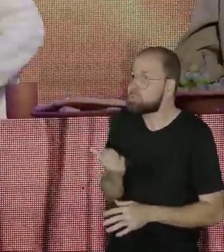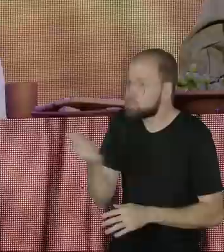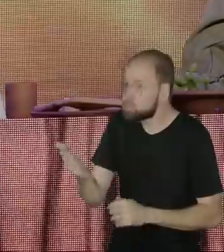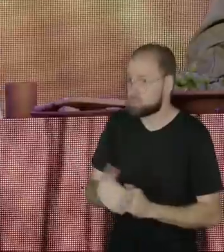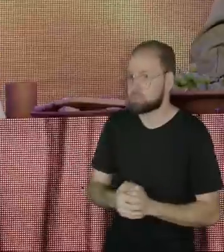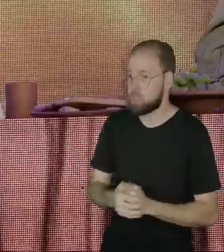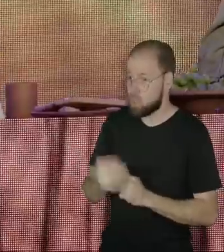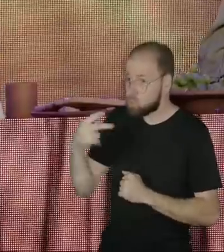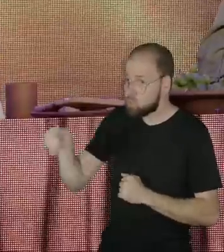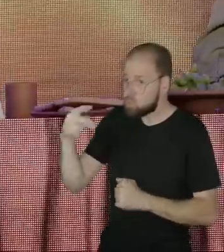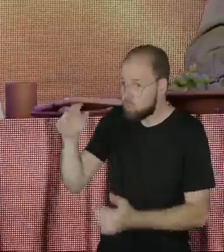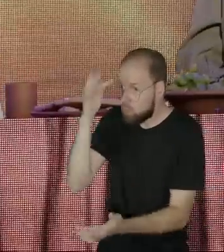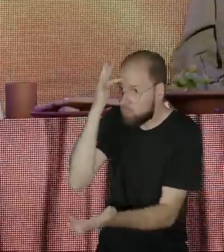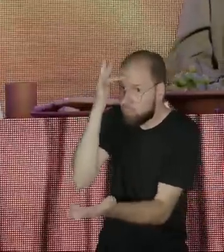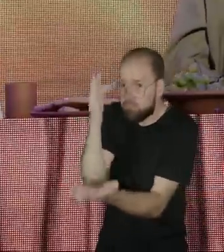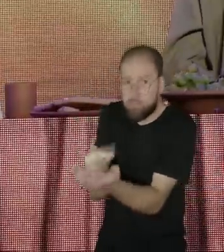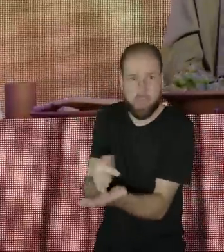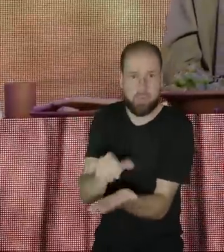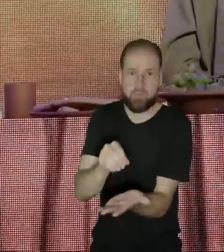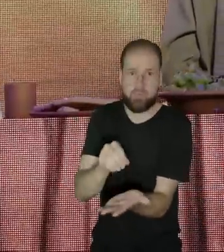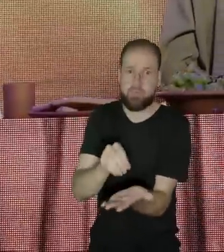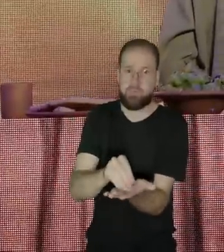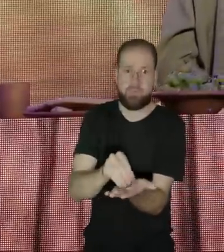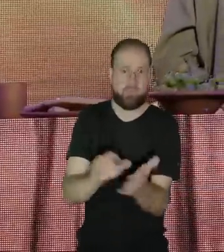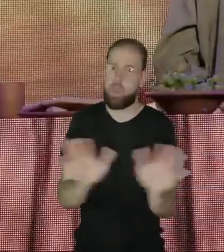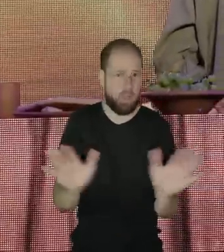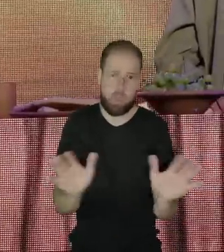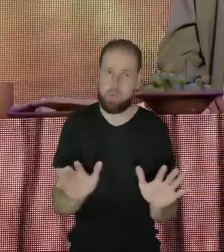para que a tua fé não te falte.